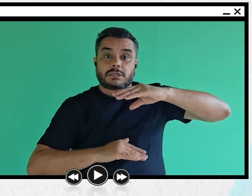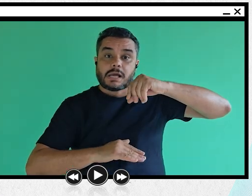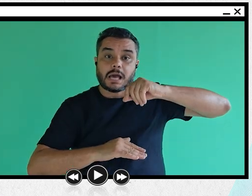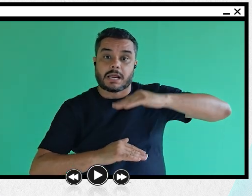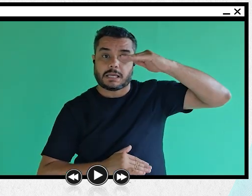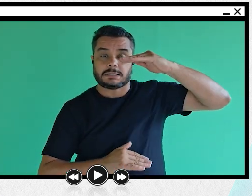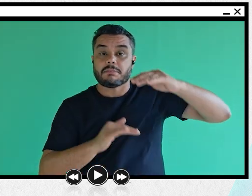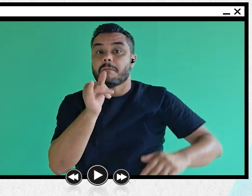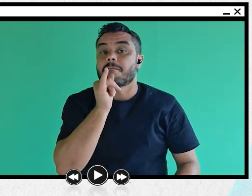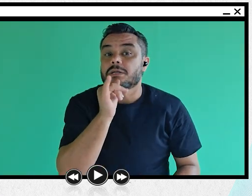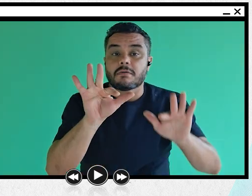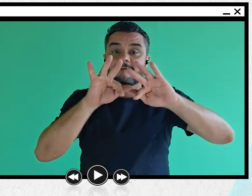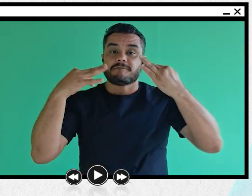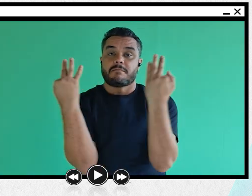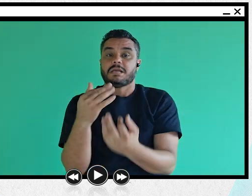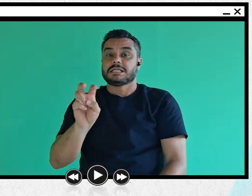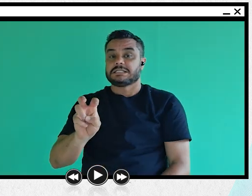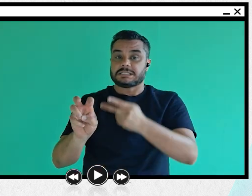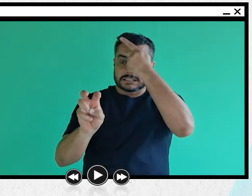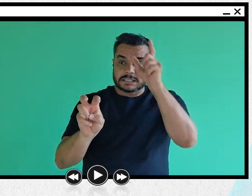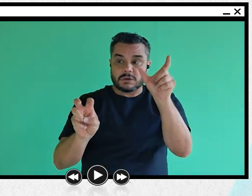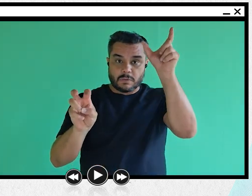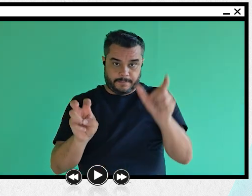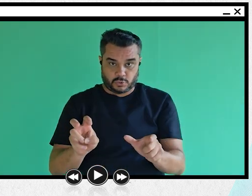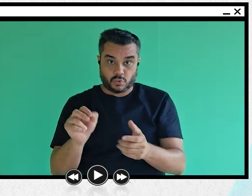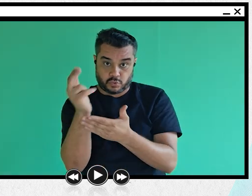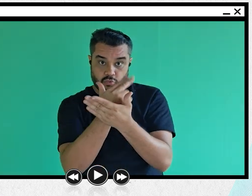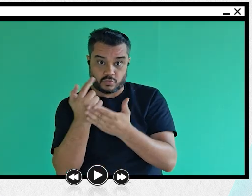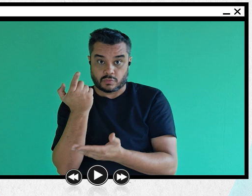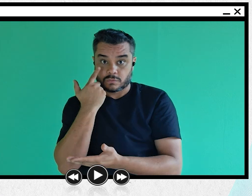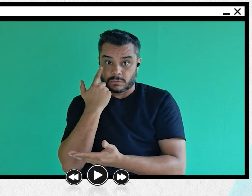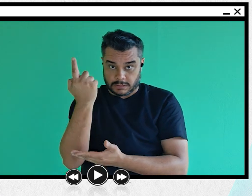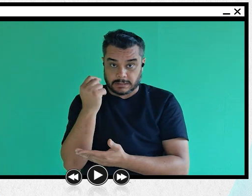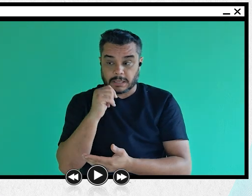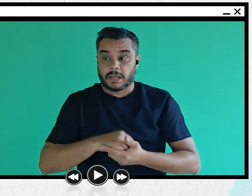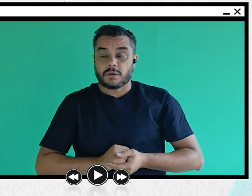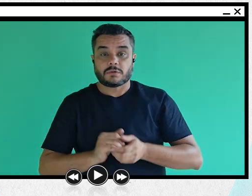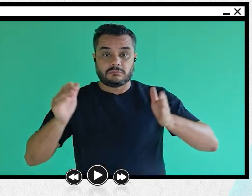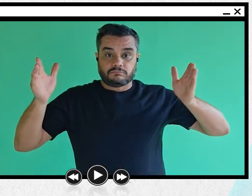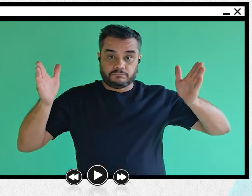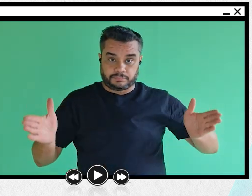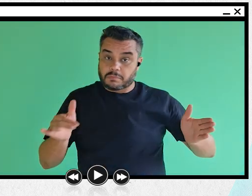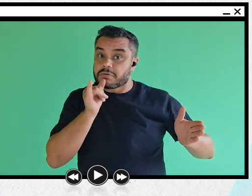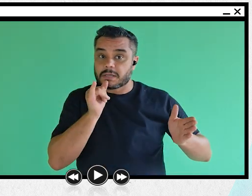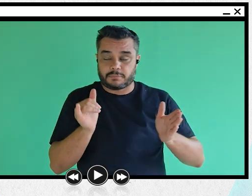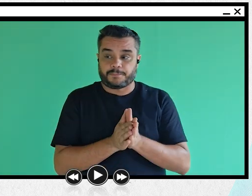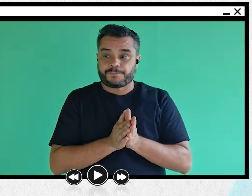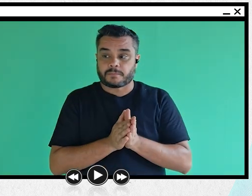para uma família de 5 pessoas, a gente recomenda 2 metros quadrados de área superficial, né, do sistema. Então,